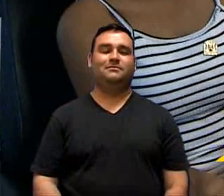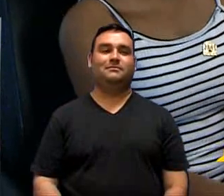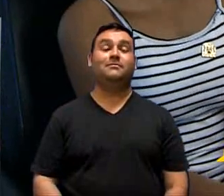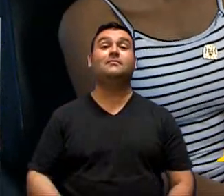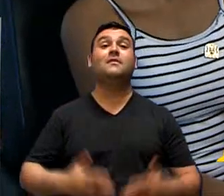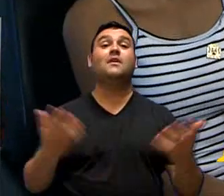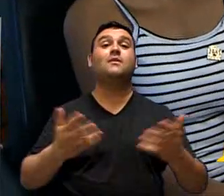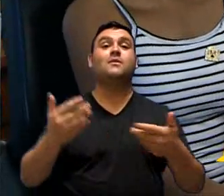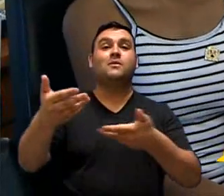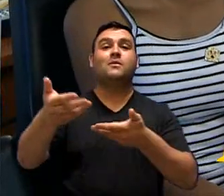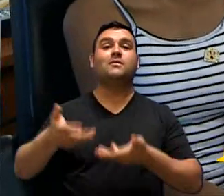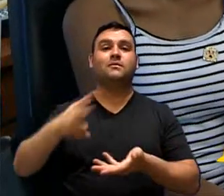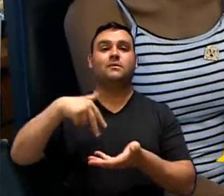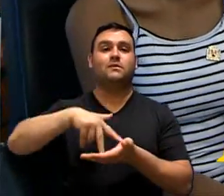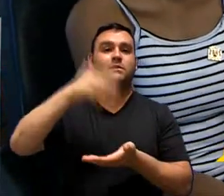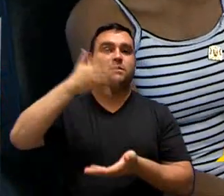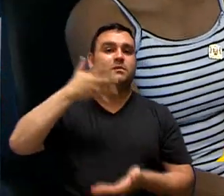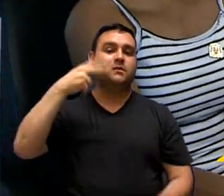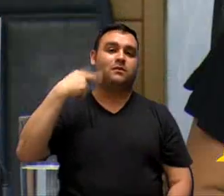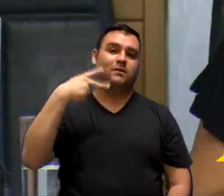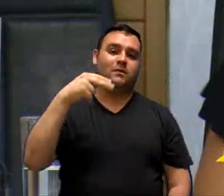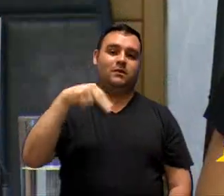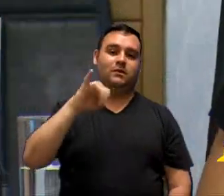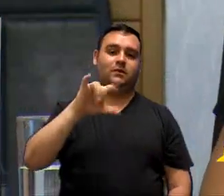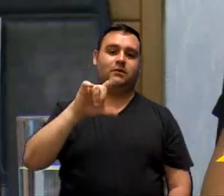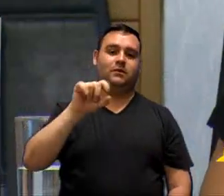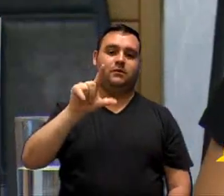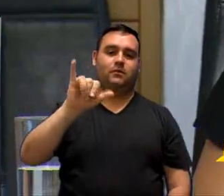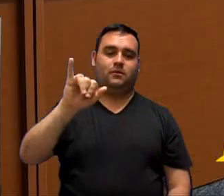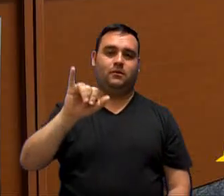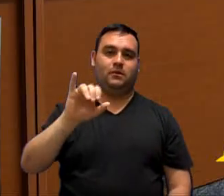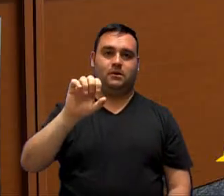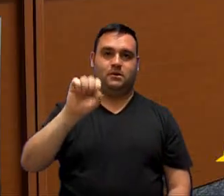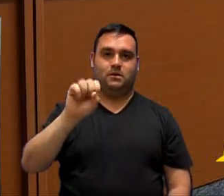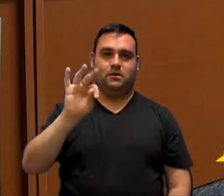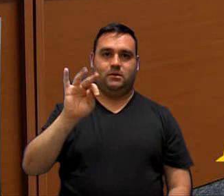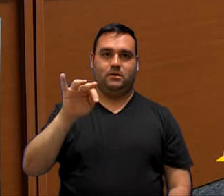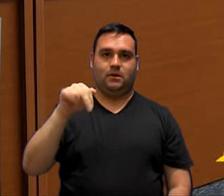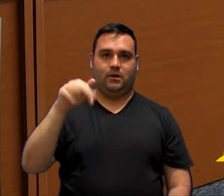É só isso mesmo. Convido agora à tribuna a vereadora Nicole Stephanie.